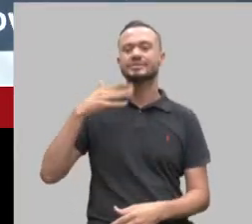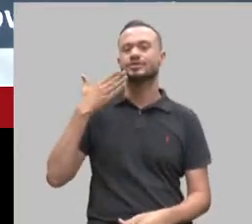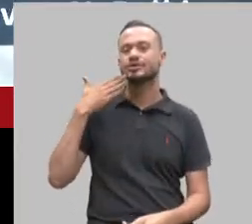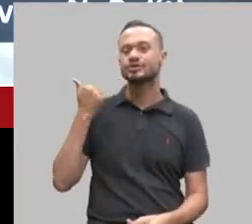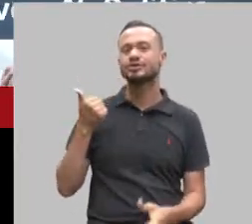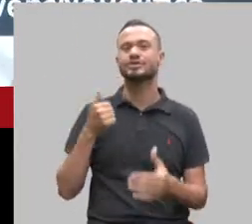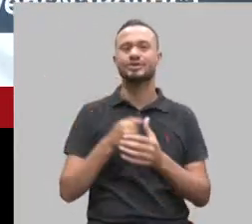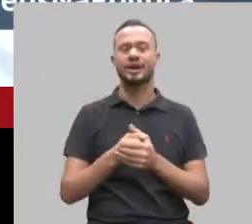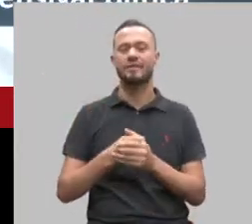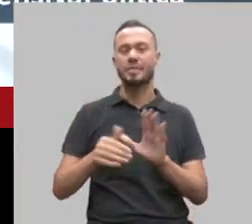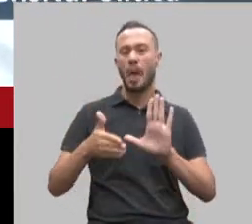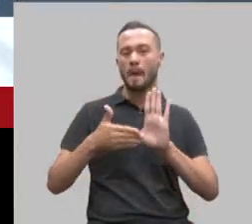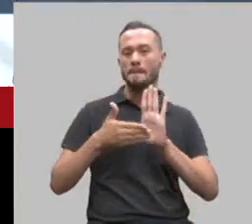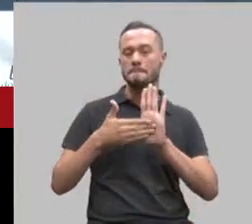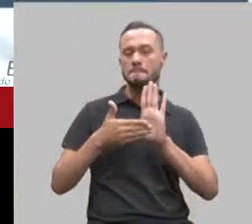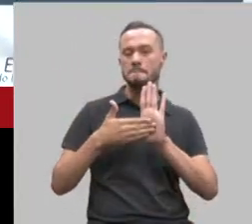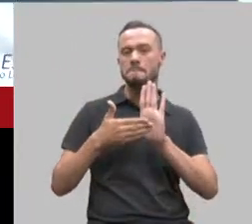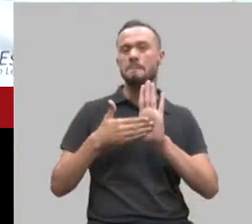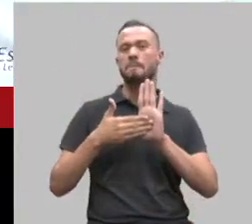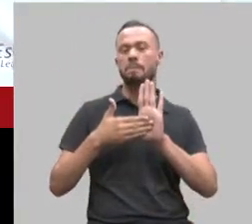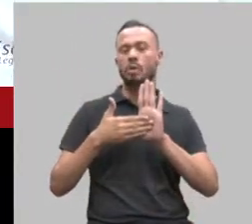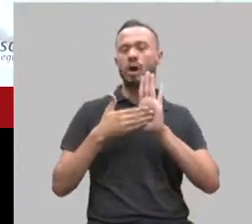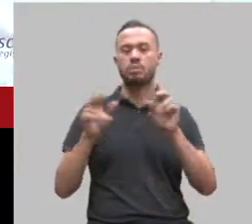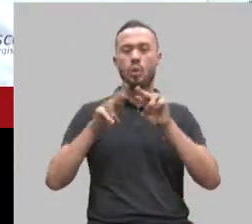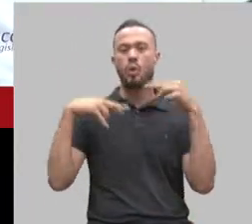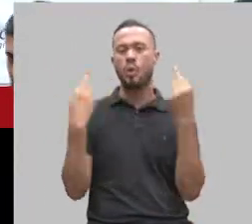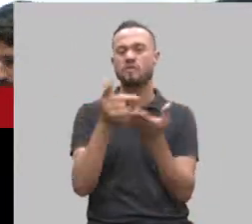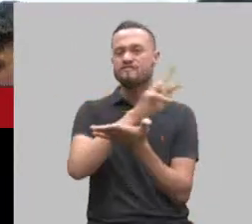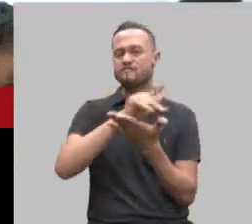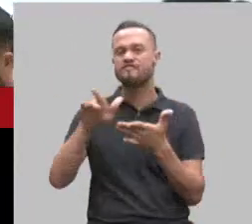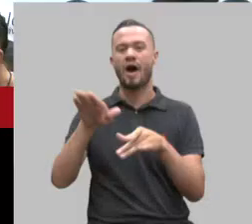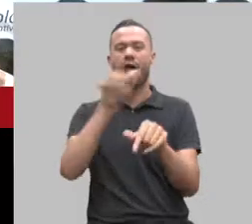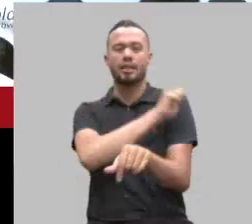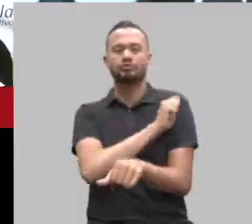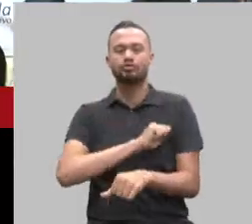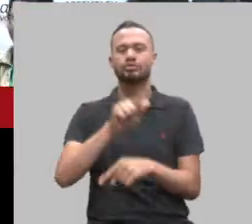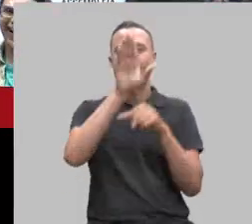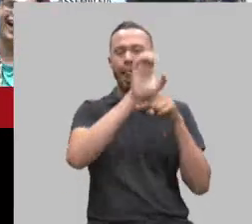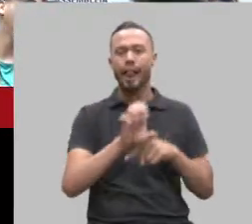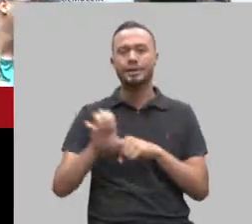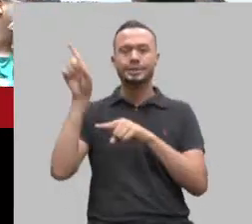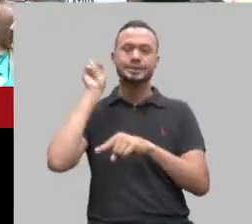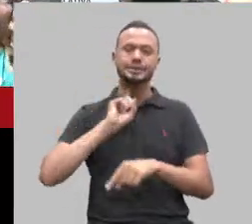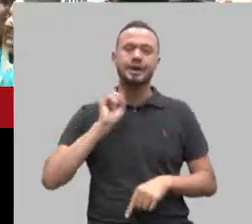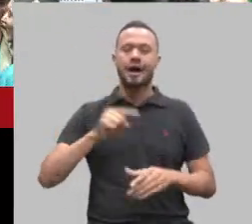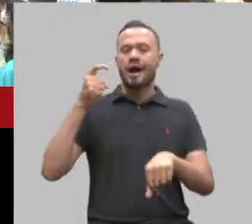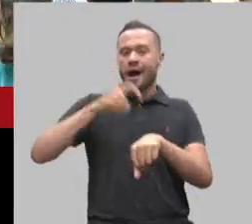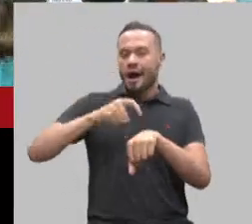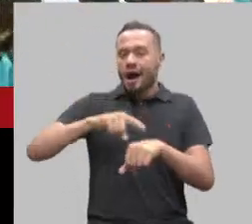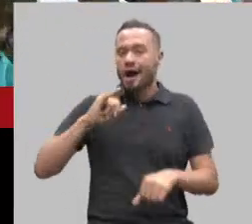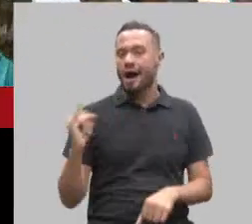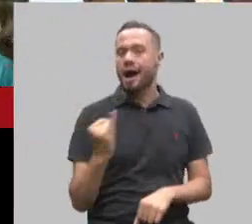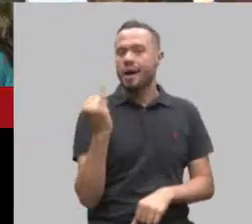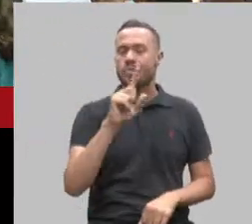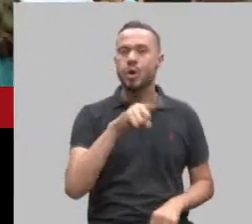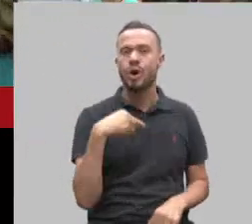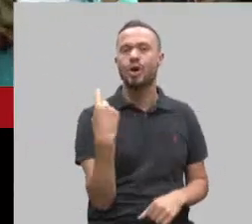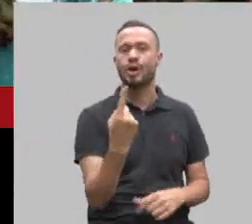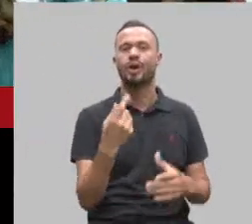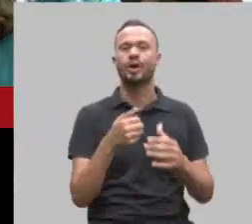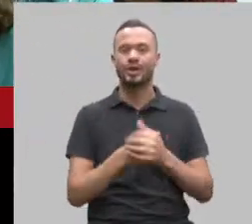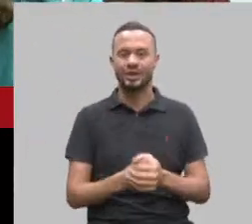programa que reúne estudantes de várias partes do Estado Esse é um momento muito importante para eles é um momento de